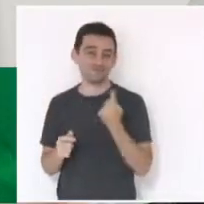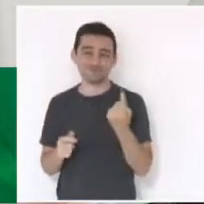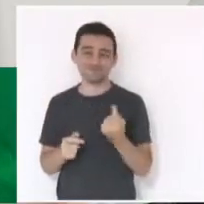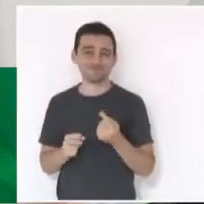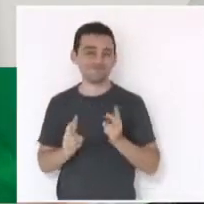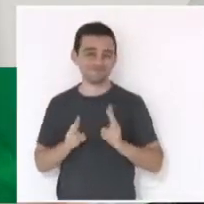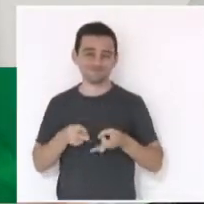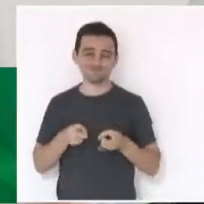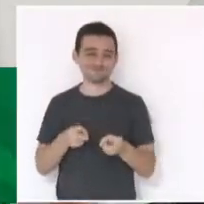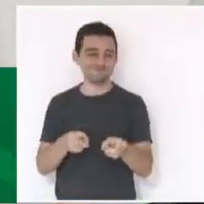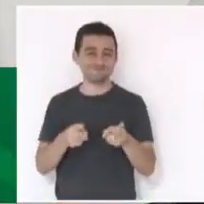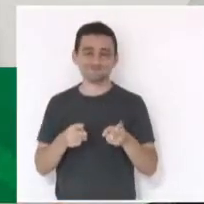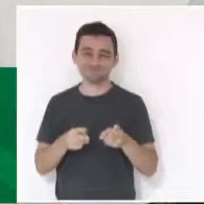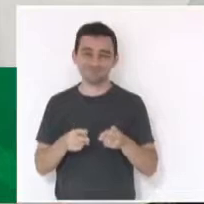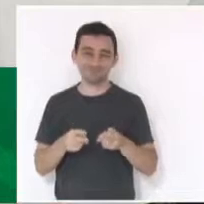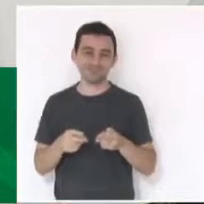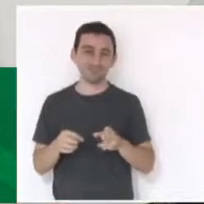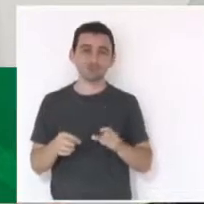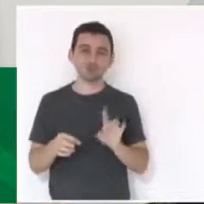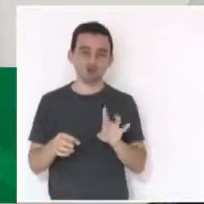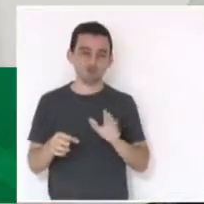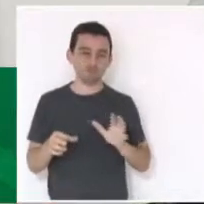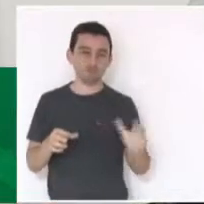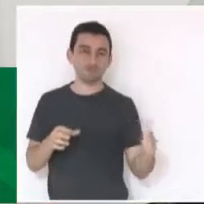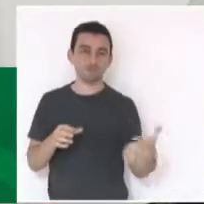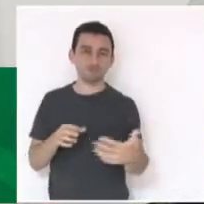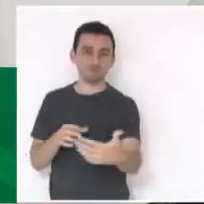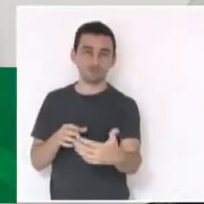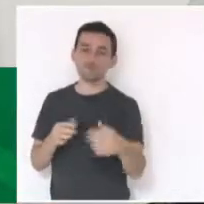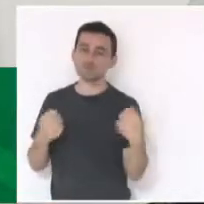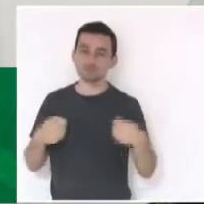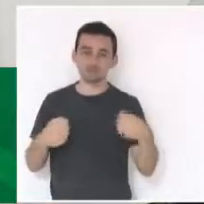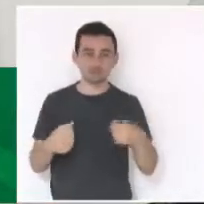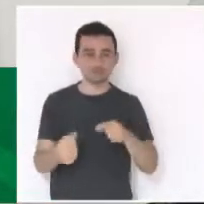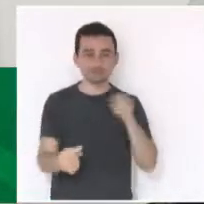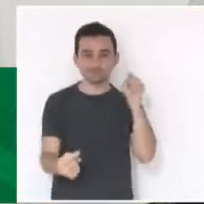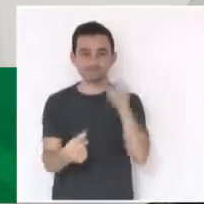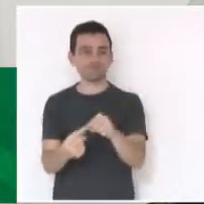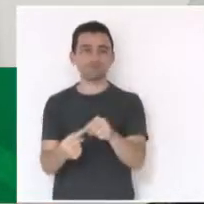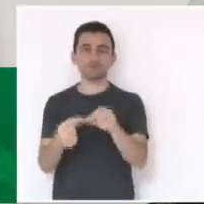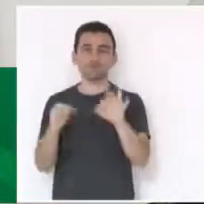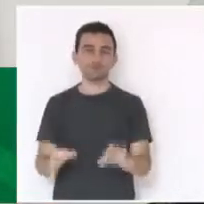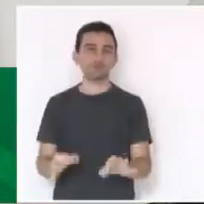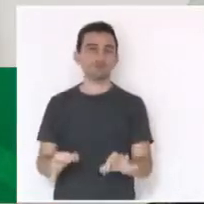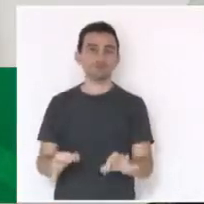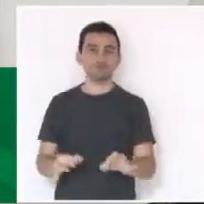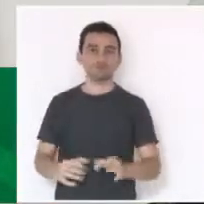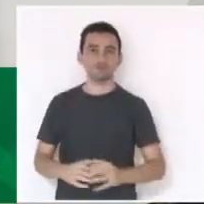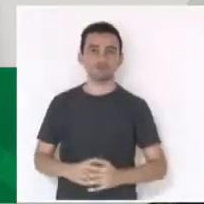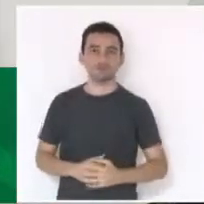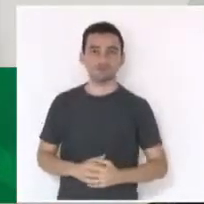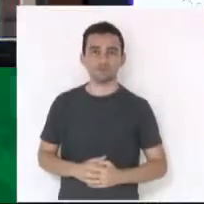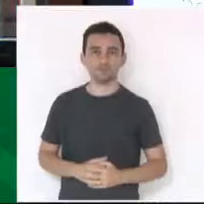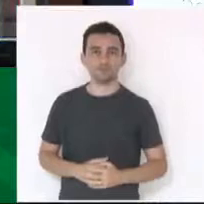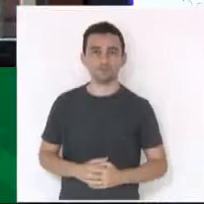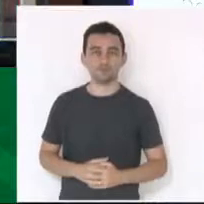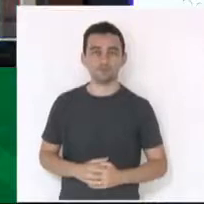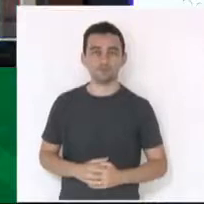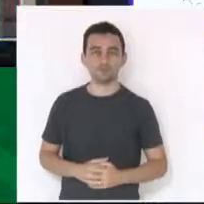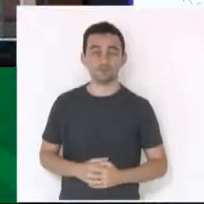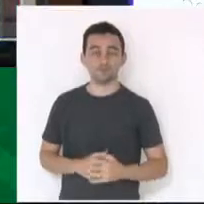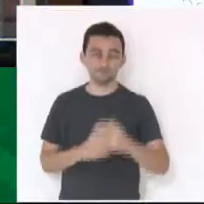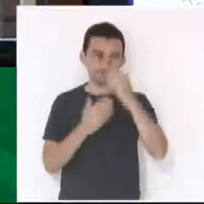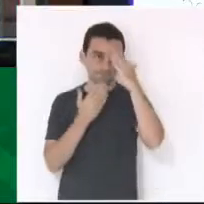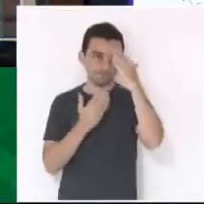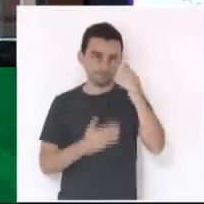pelas laterais e não vamos atingir o coração era isso seu presente e obrigado